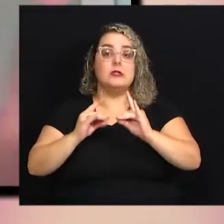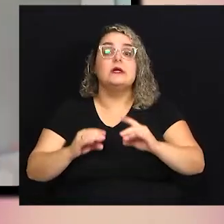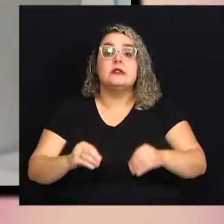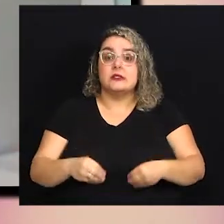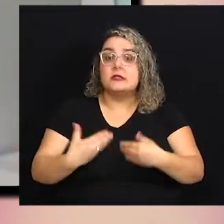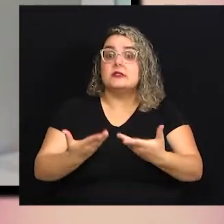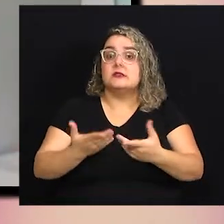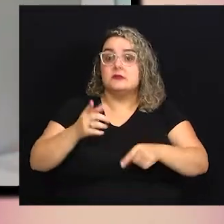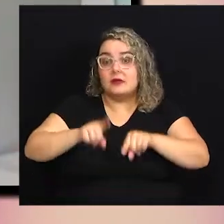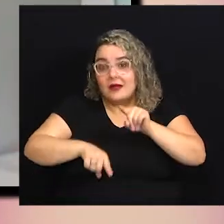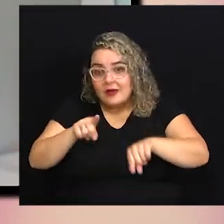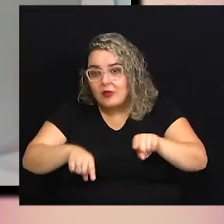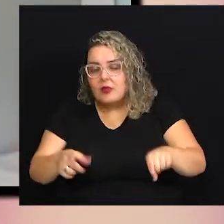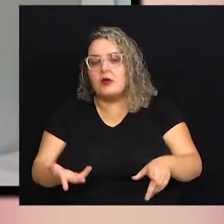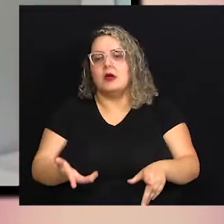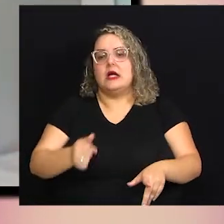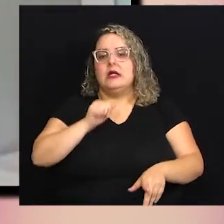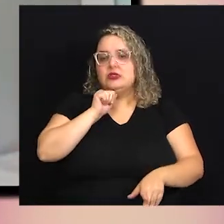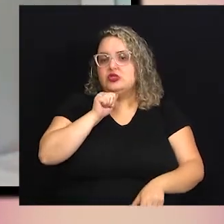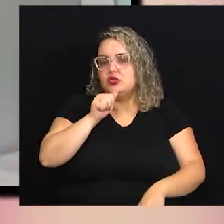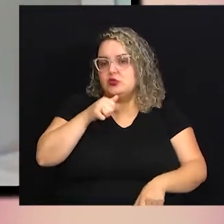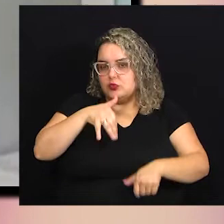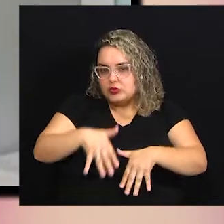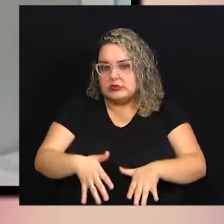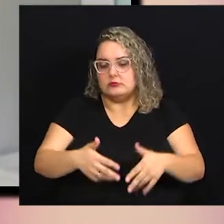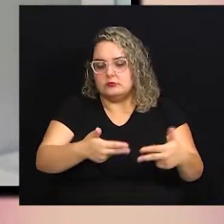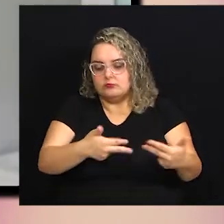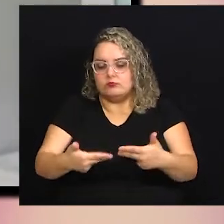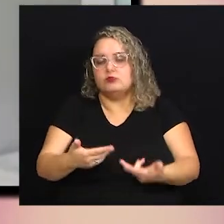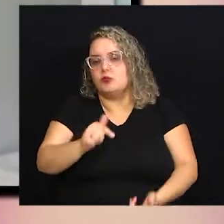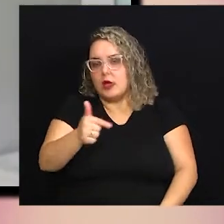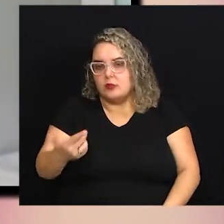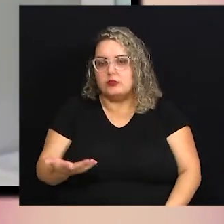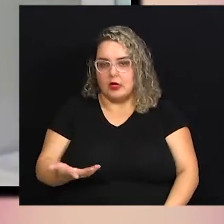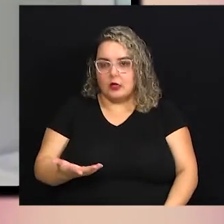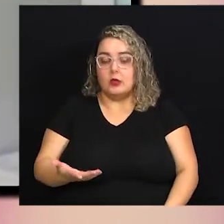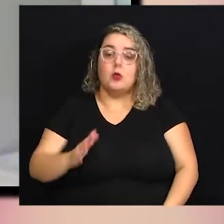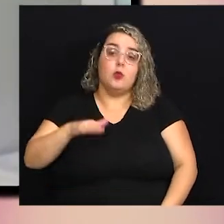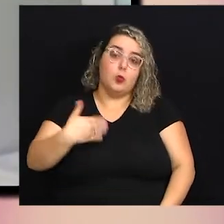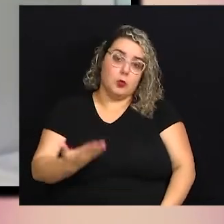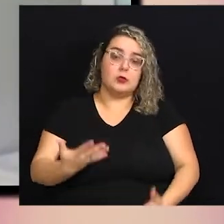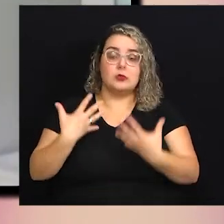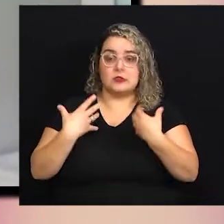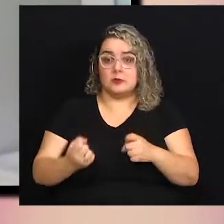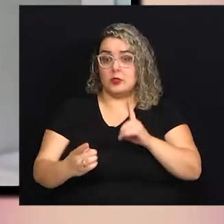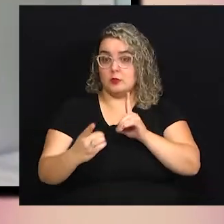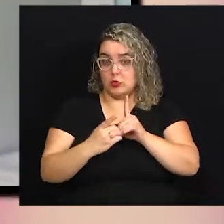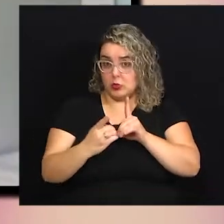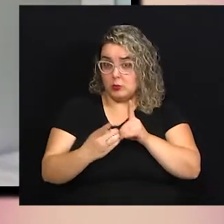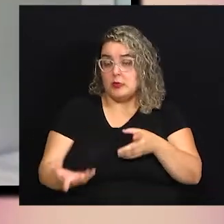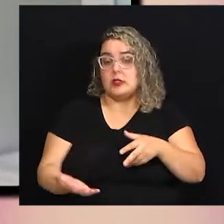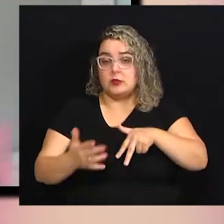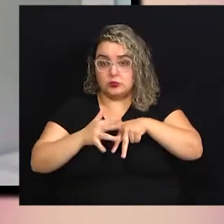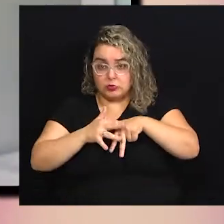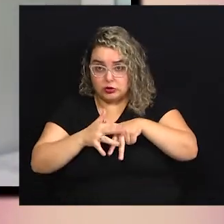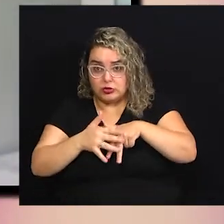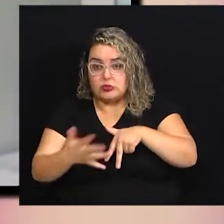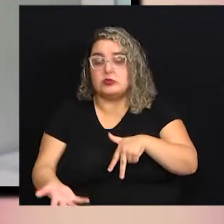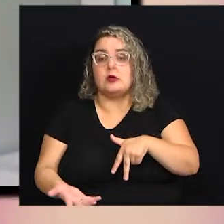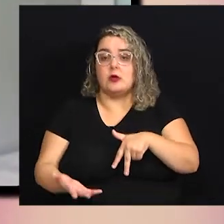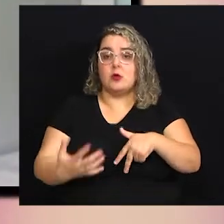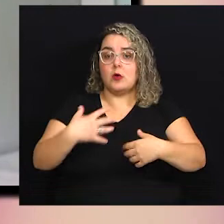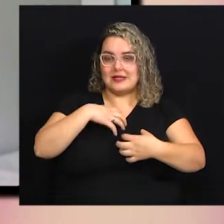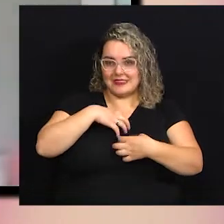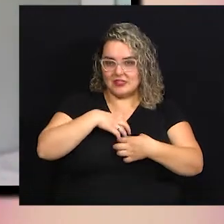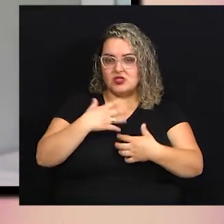acabam também dando irregularidade menstrual. Então, quando a gente recebe uma paciente, né,